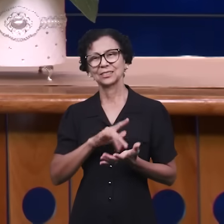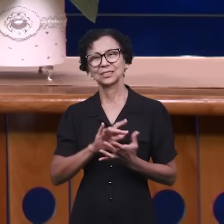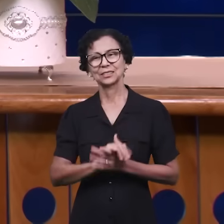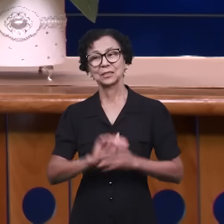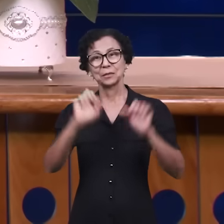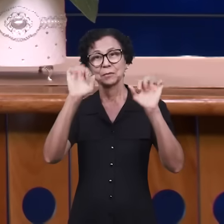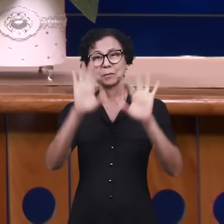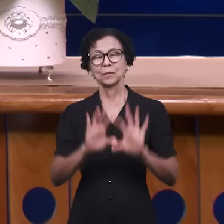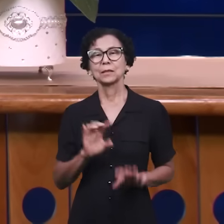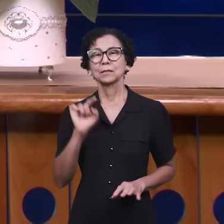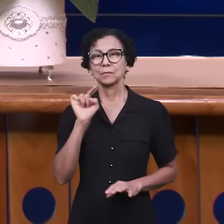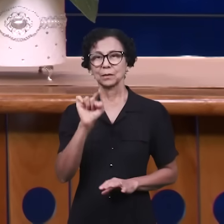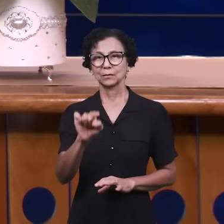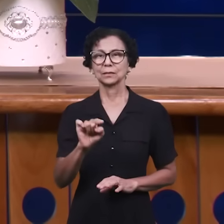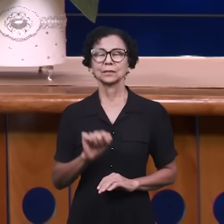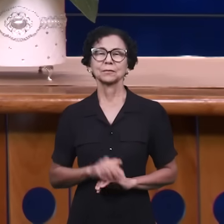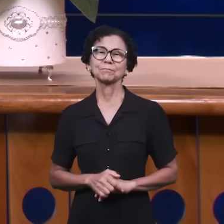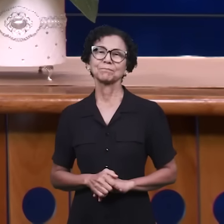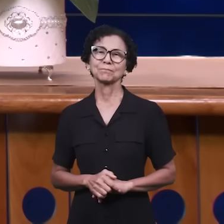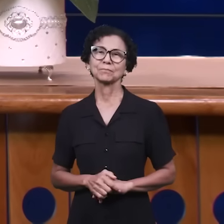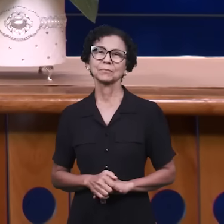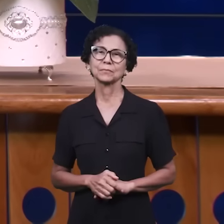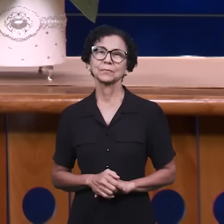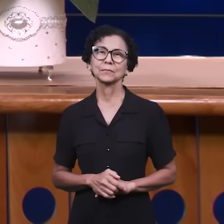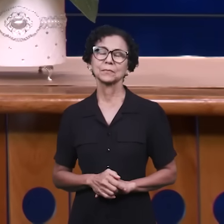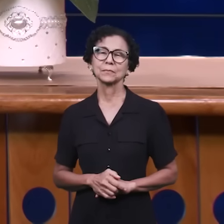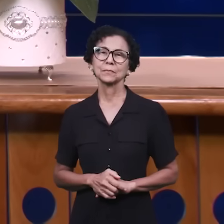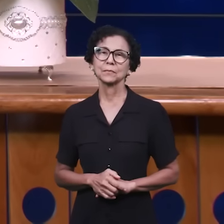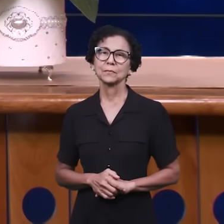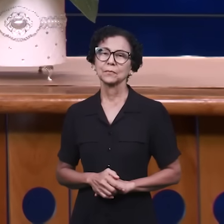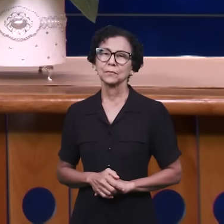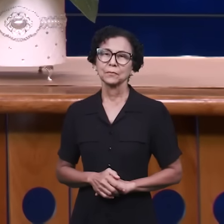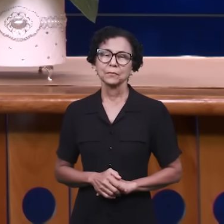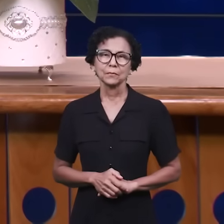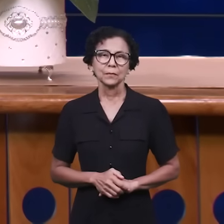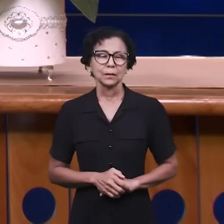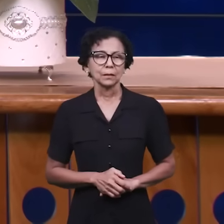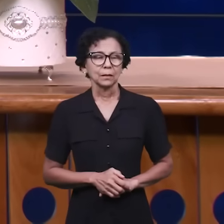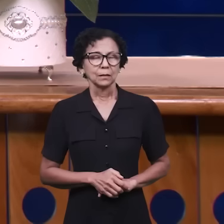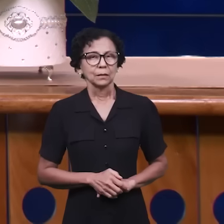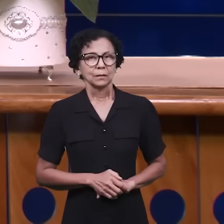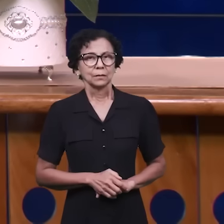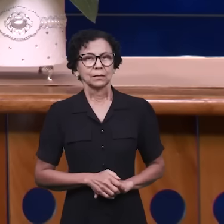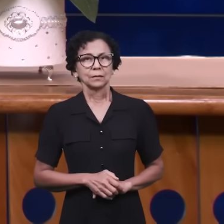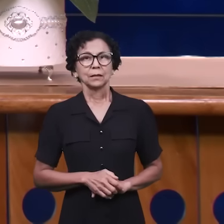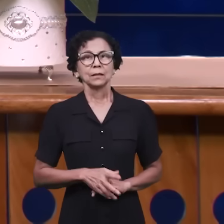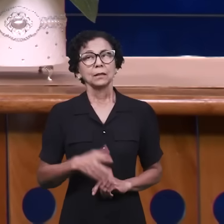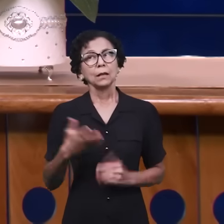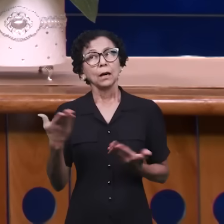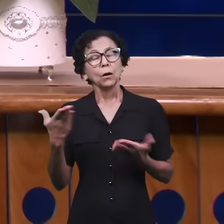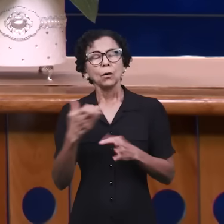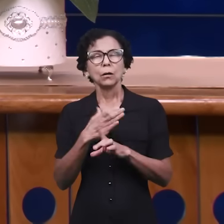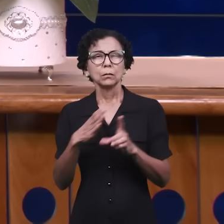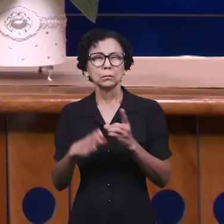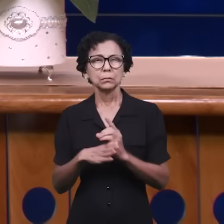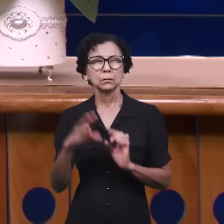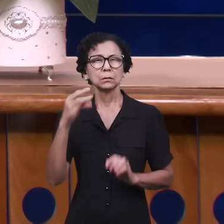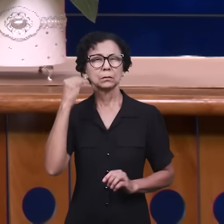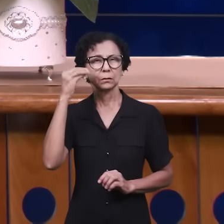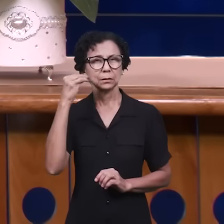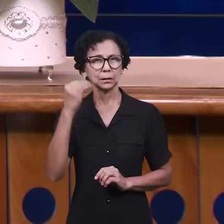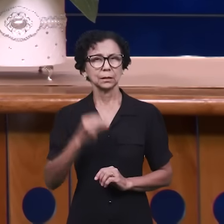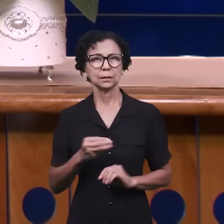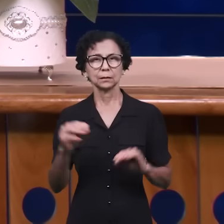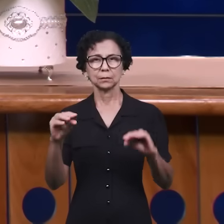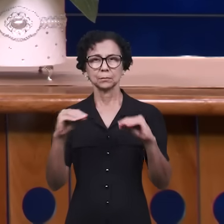uma bênção para a sua vida e para o seu coração, tá bom? Você recebeu uma bênção, teve uma experiência no culto de hoje, no Conversas